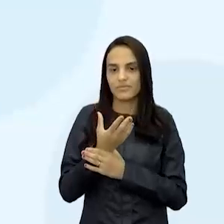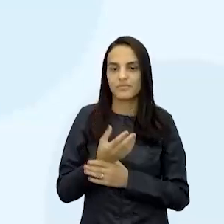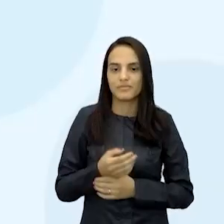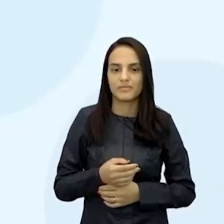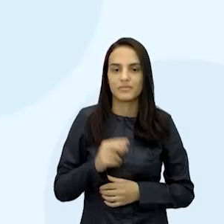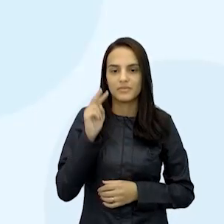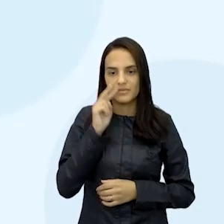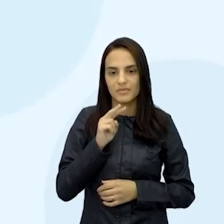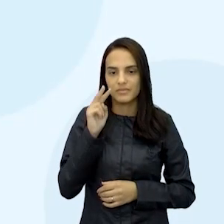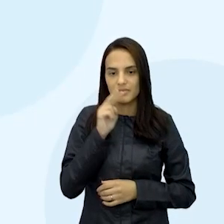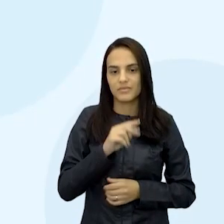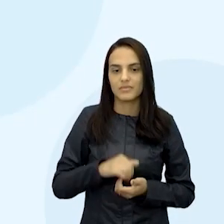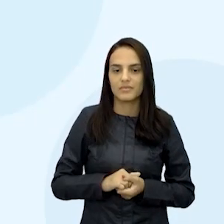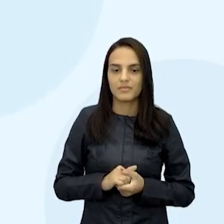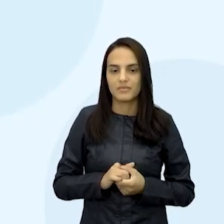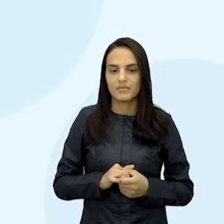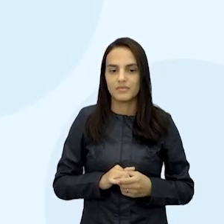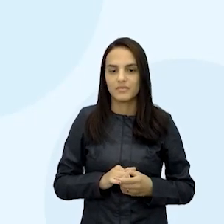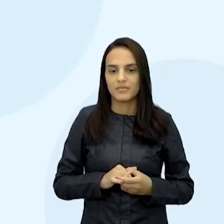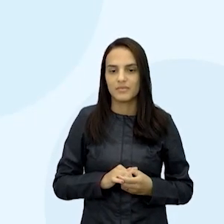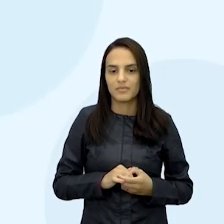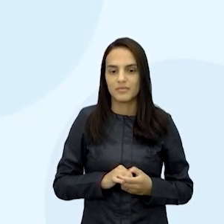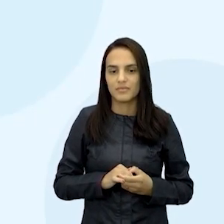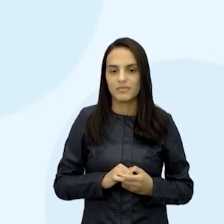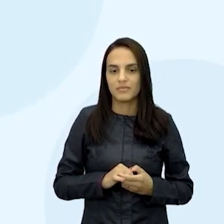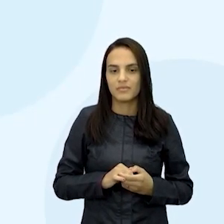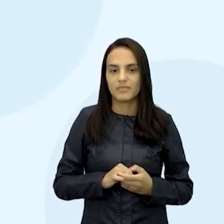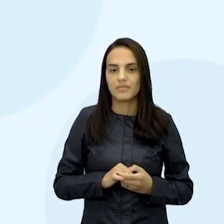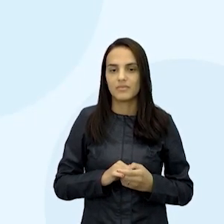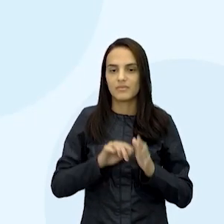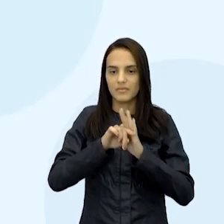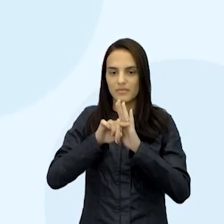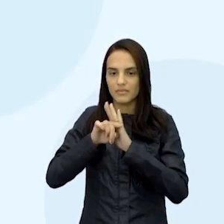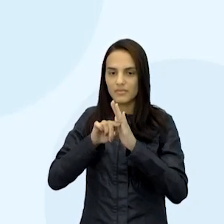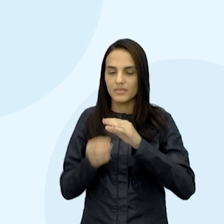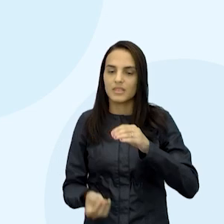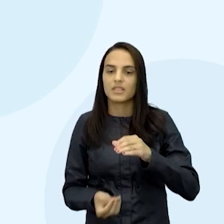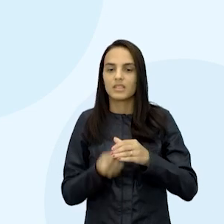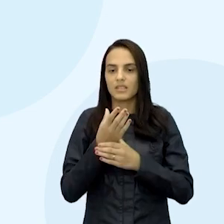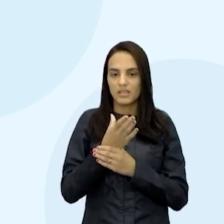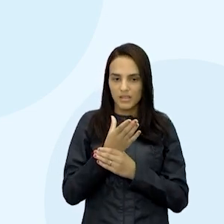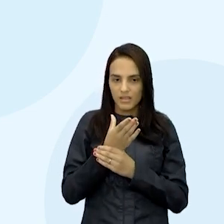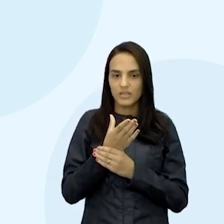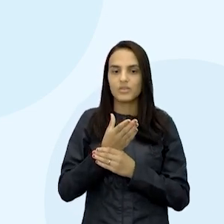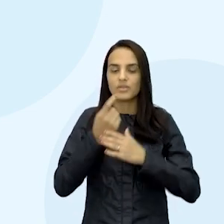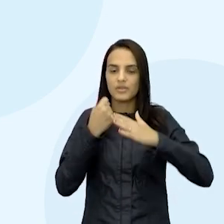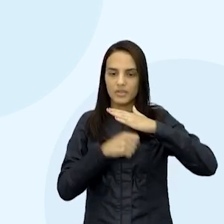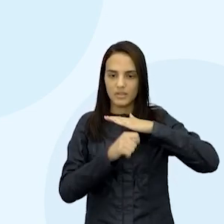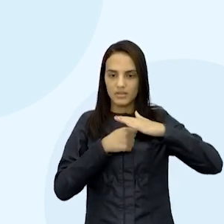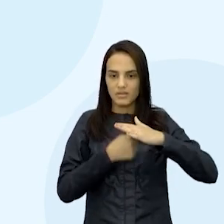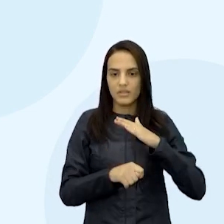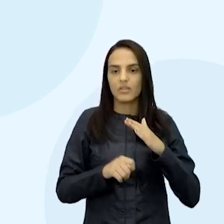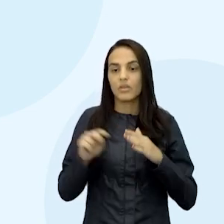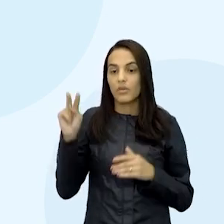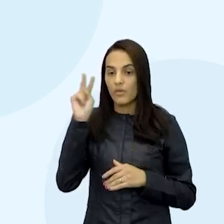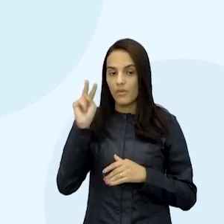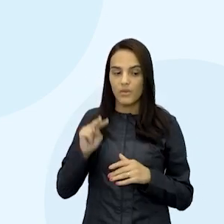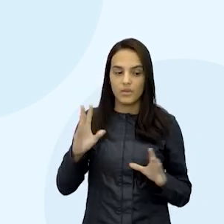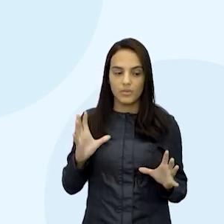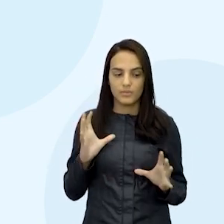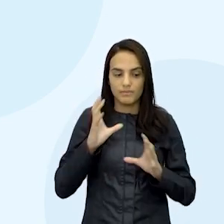só ler aqui. Senão vamos escolher um dos sistemas para investigar e construir um caso fictício de financiamento com valor